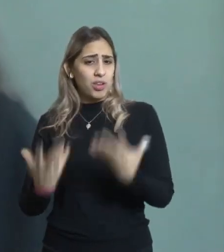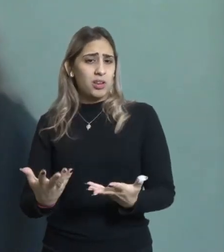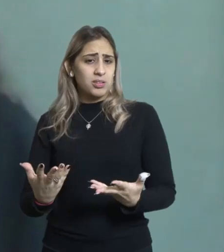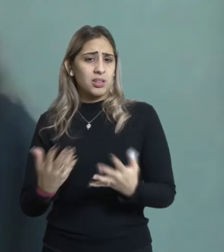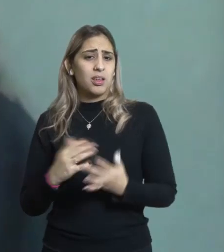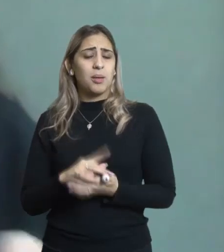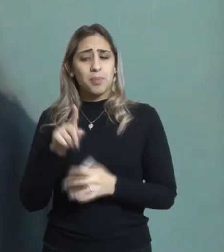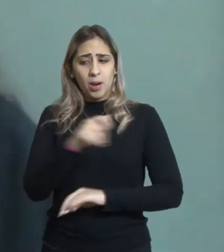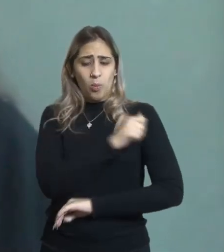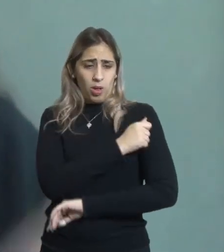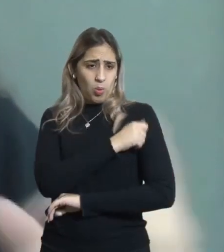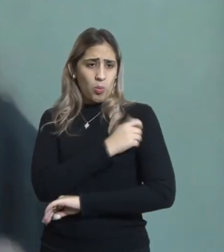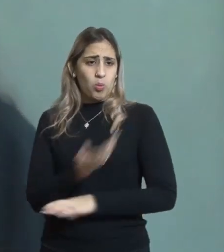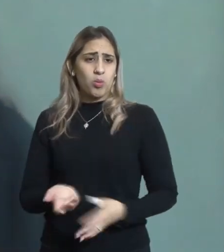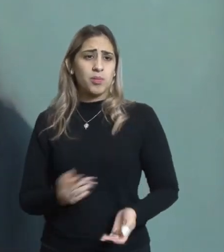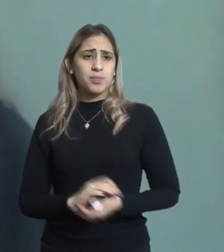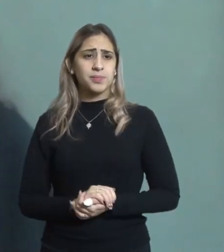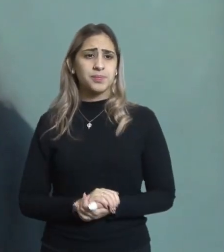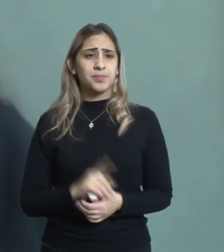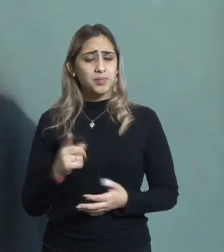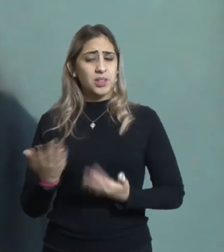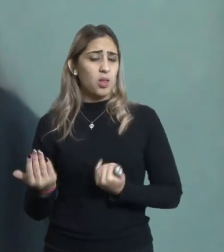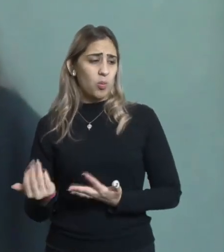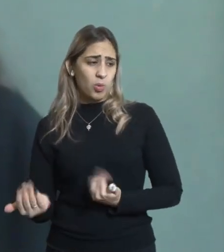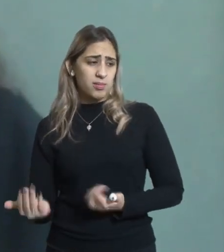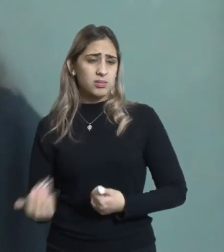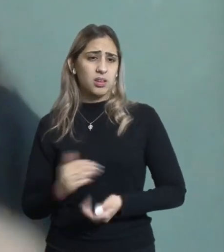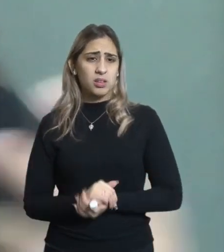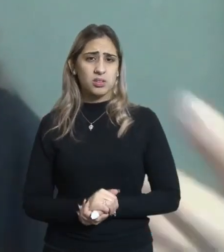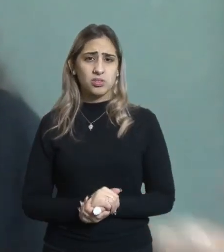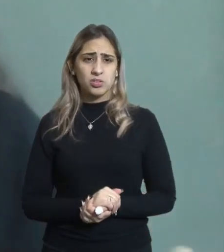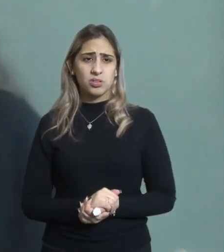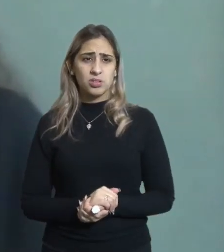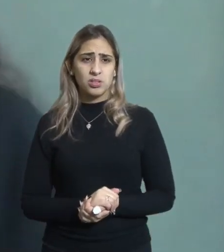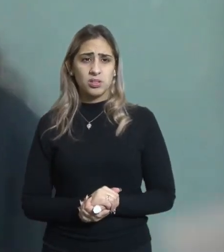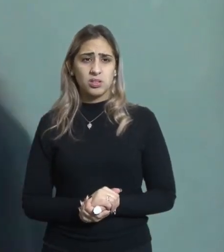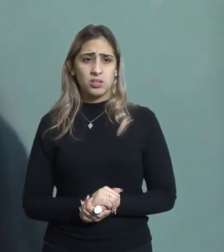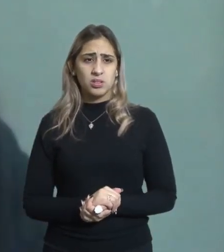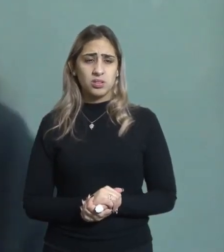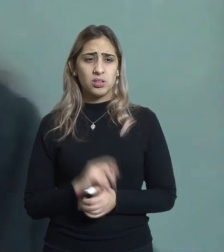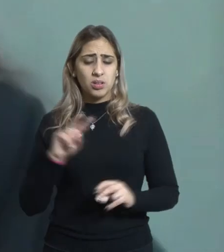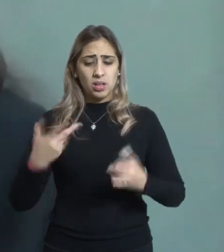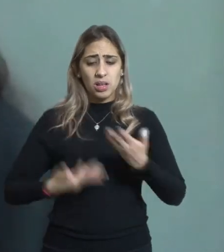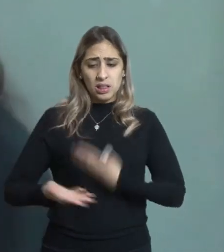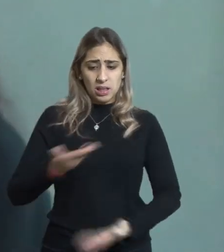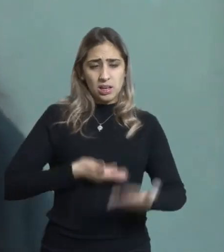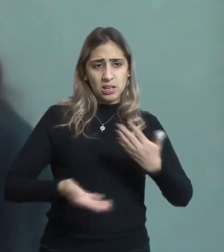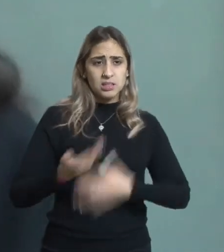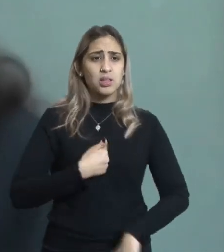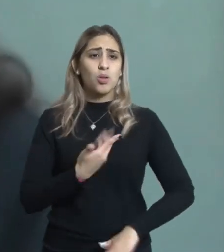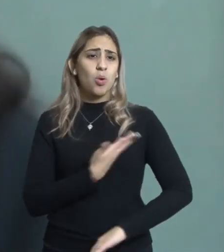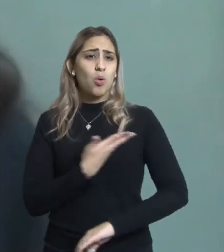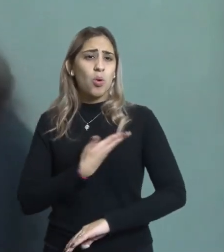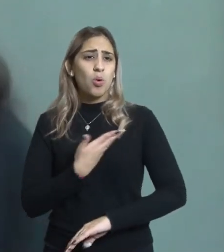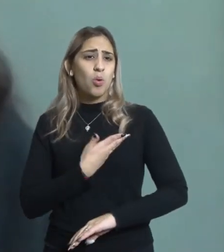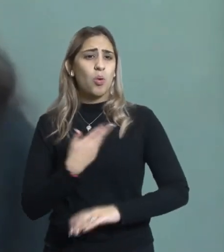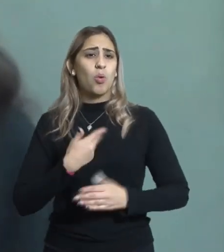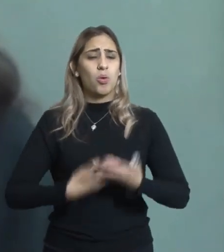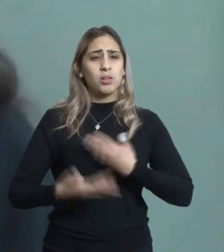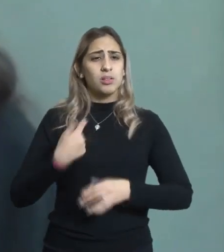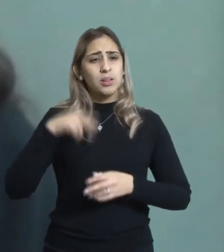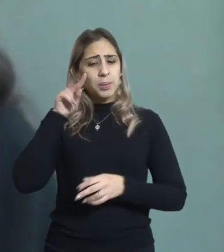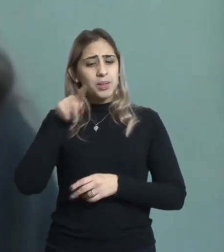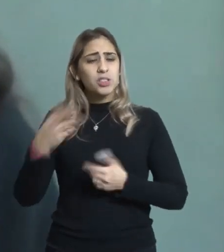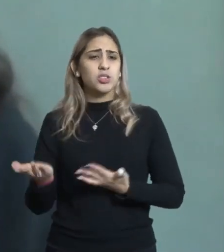adquirir para essa criança, para esse aluno, para esse adolescente. A questão da interação entre os colegas ali durante esses